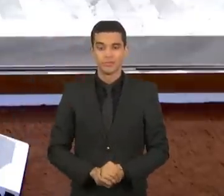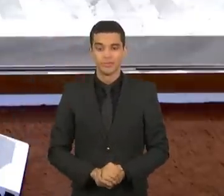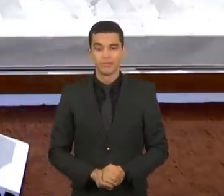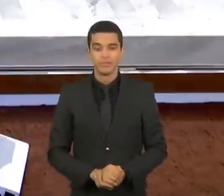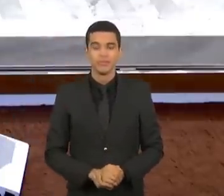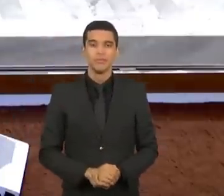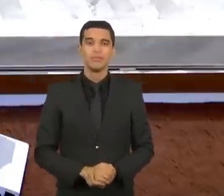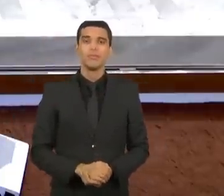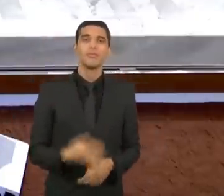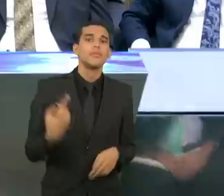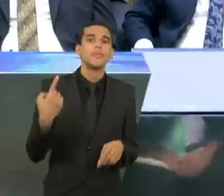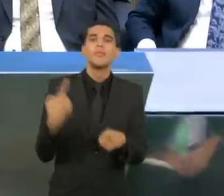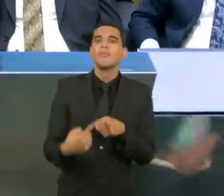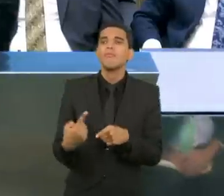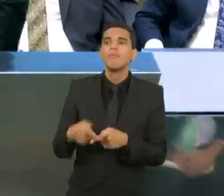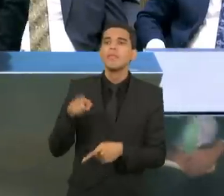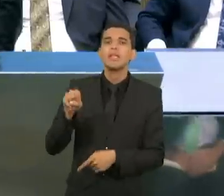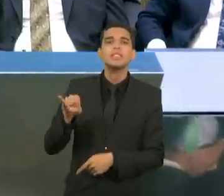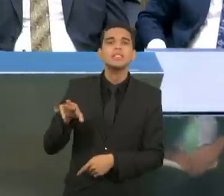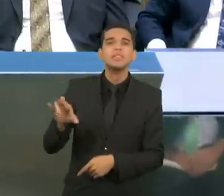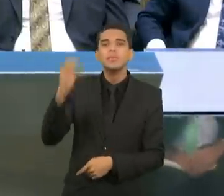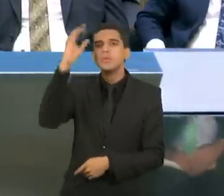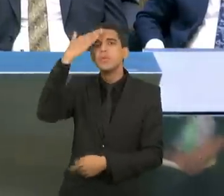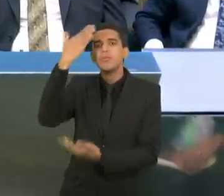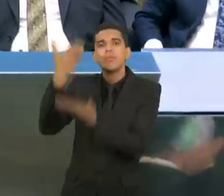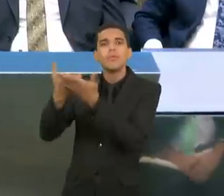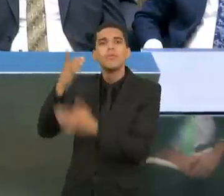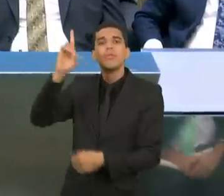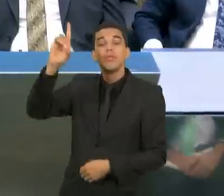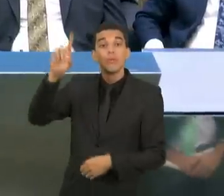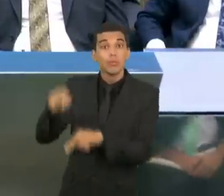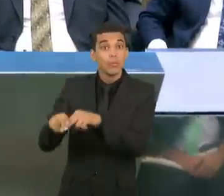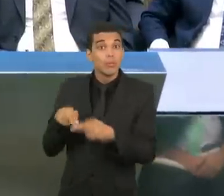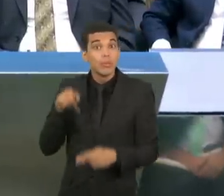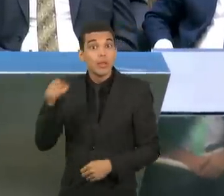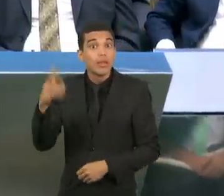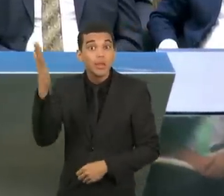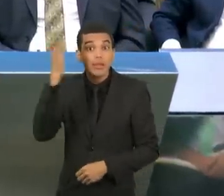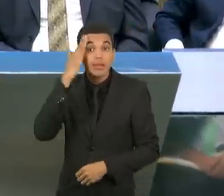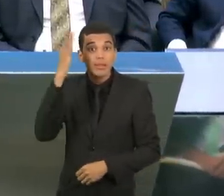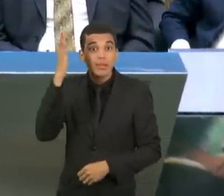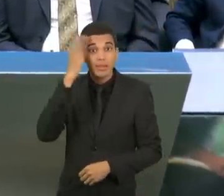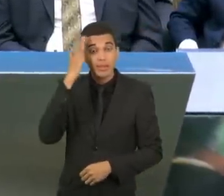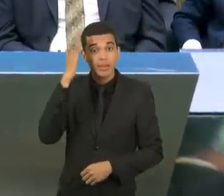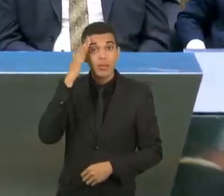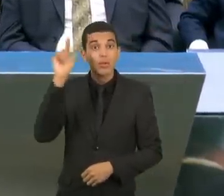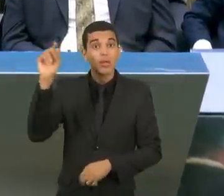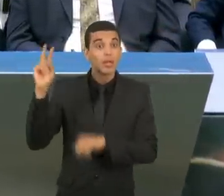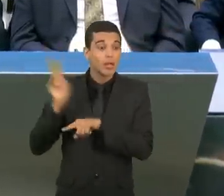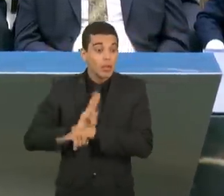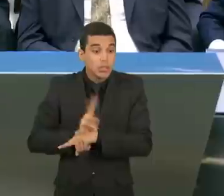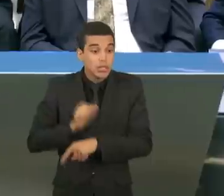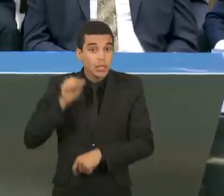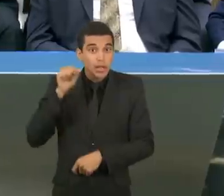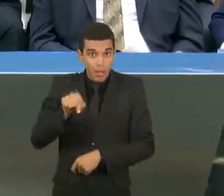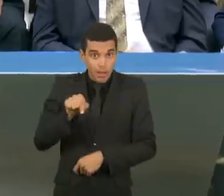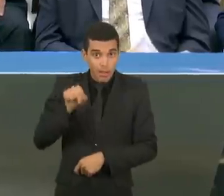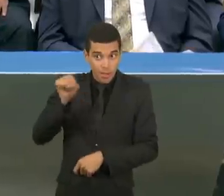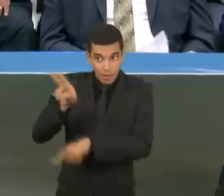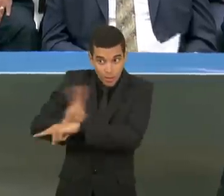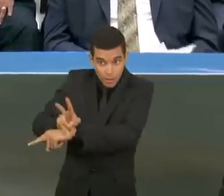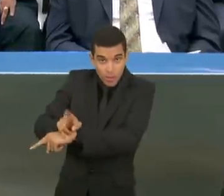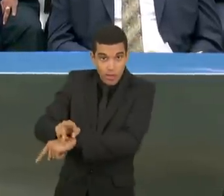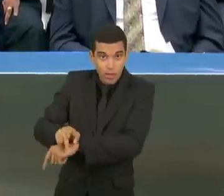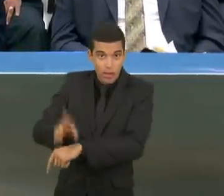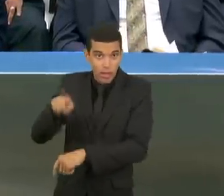Por que Ciro creu em Deus? Porque Ciro entendeu que quem preservou ele não foi o destino, mas